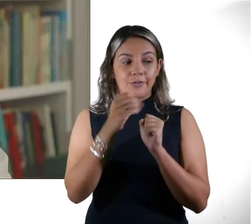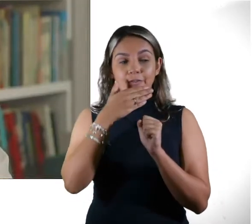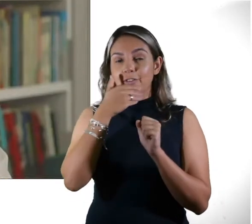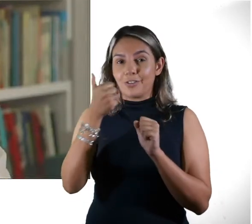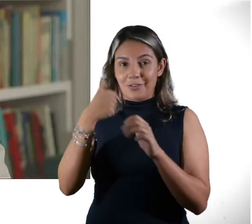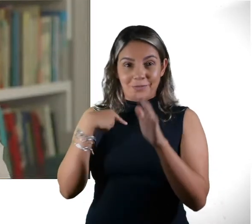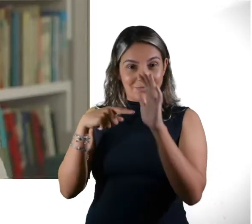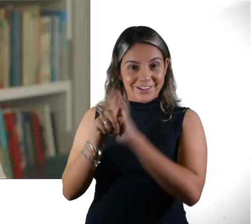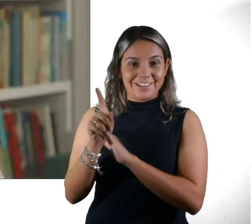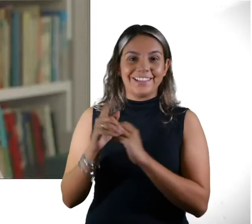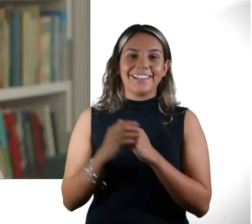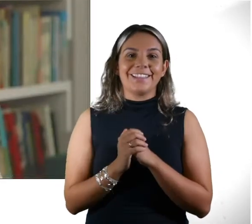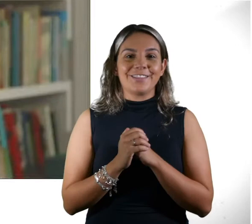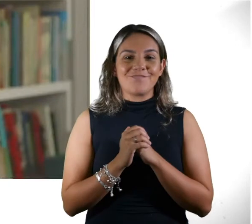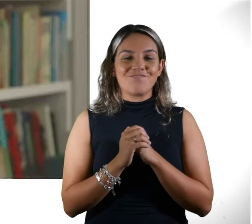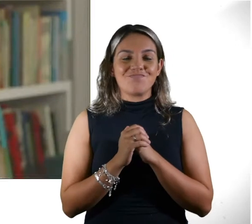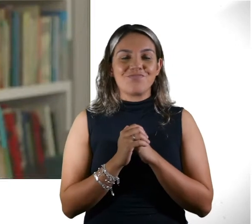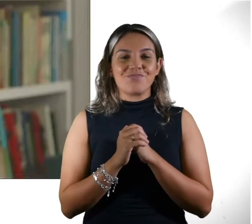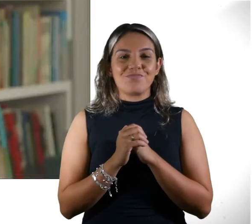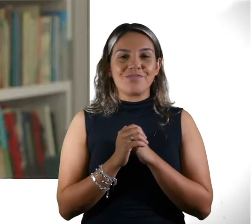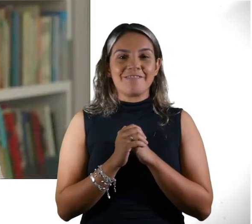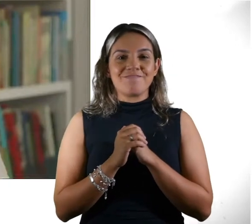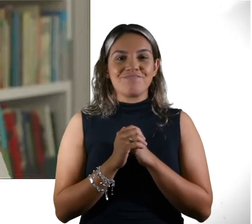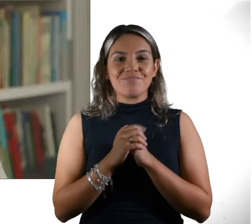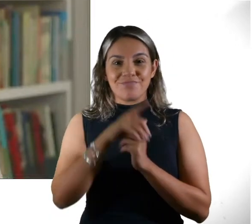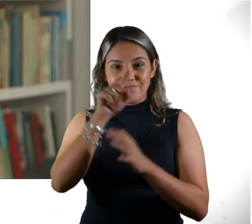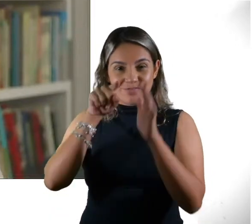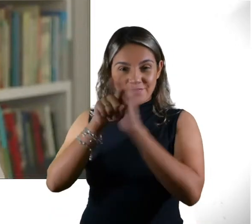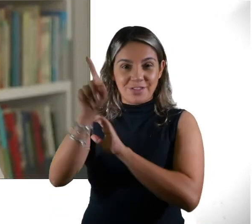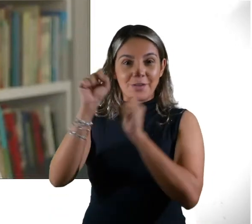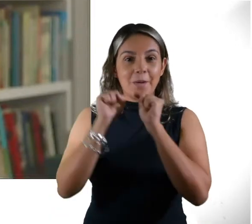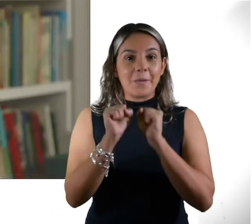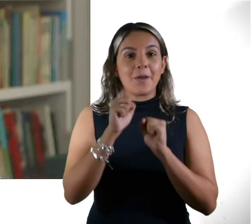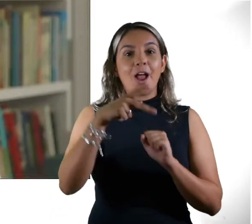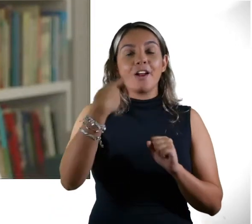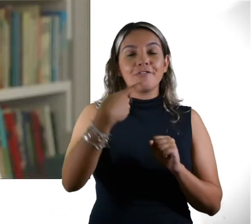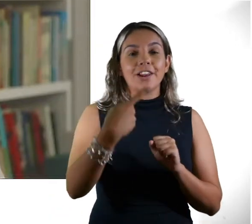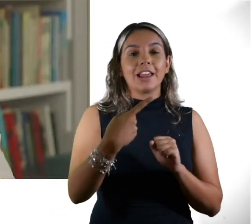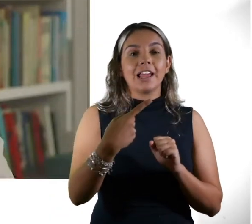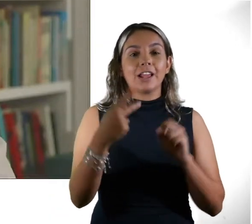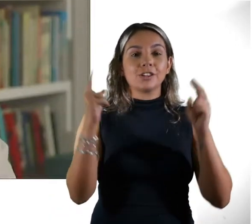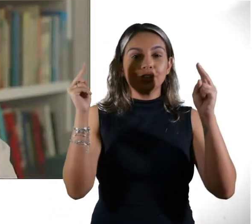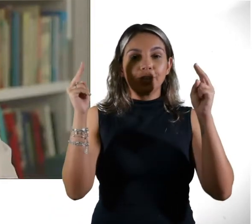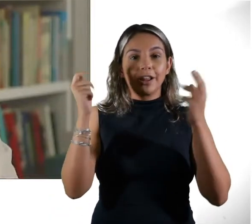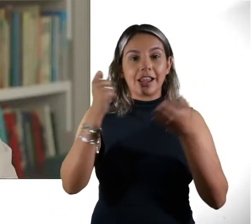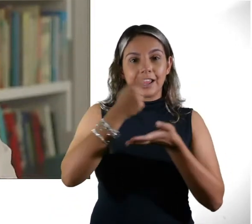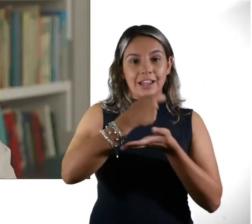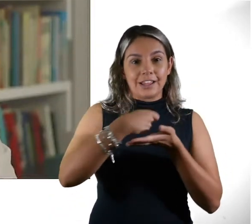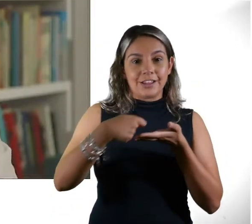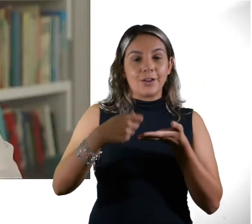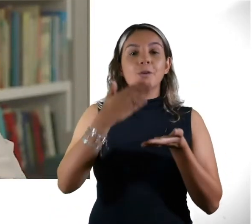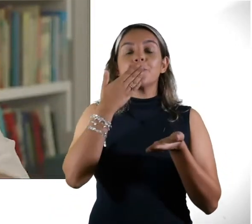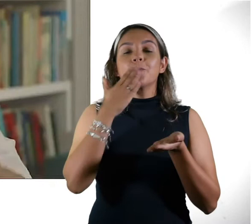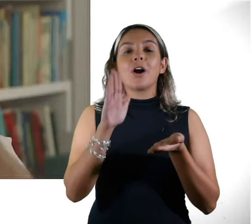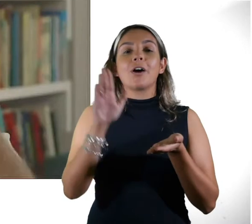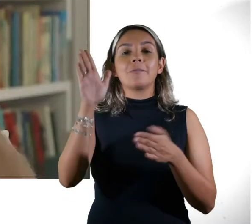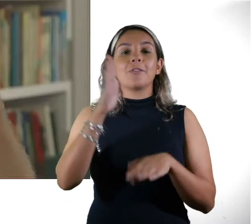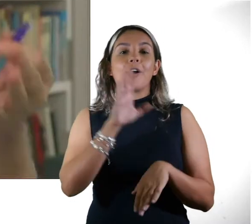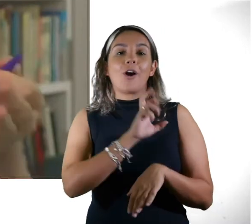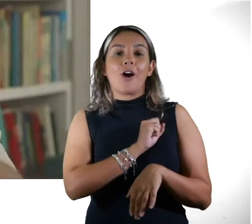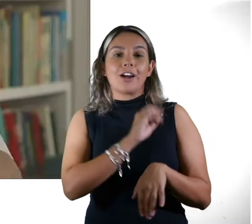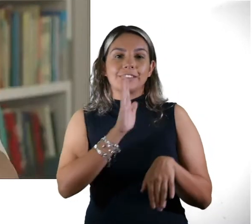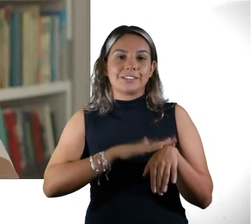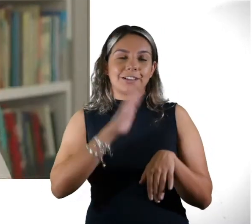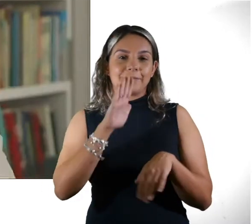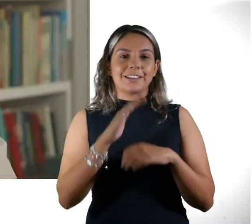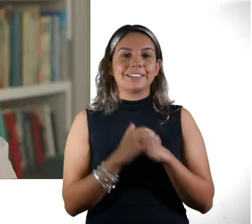vou melhorar a pergunta dela. Ela pergunta se você pode falar sobre os escritores. Ela perguntou qual que você